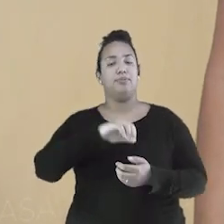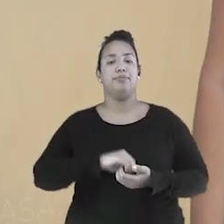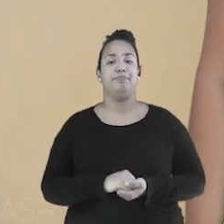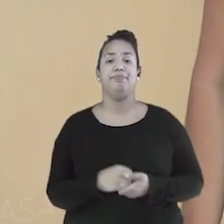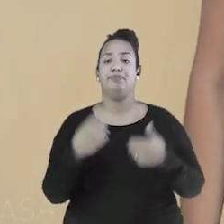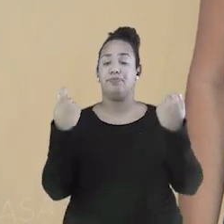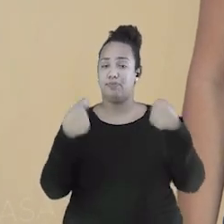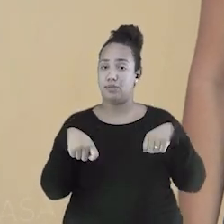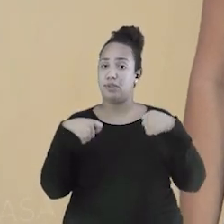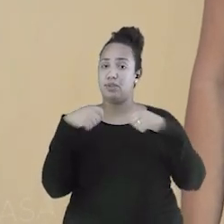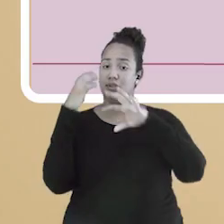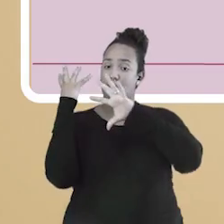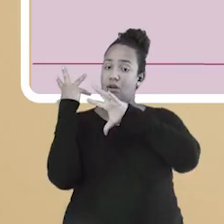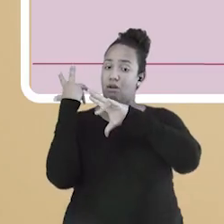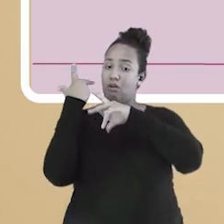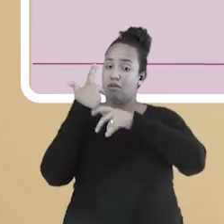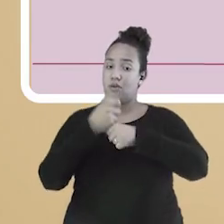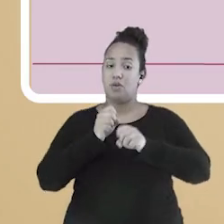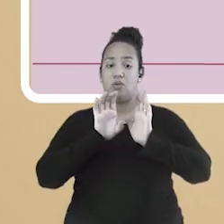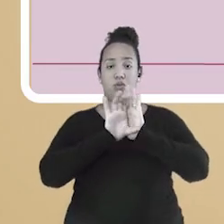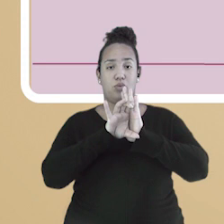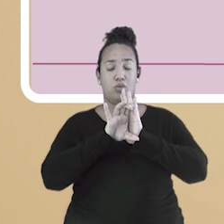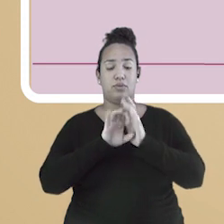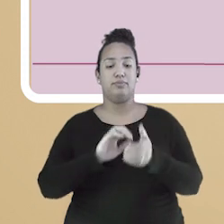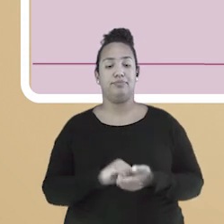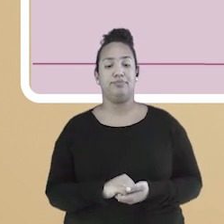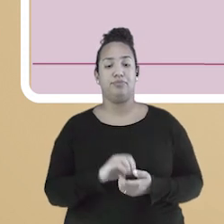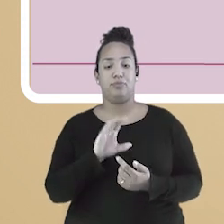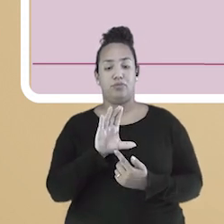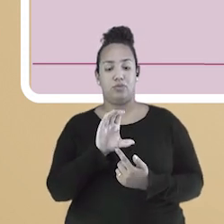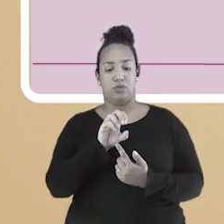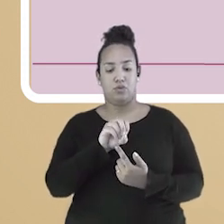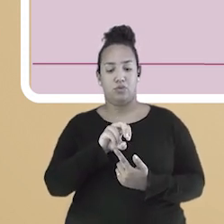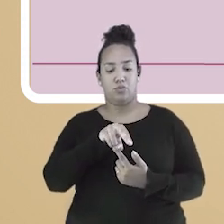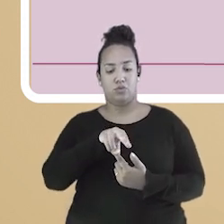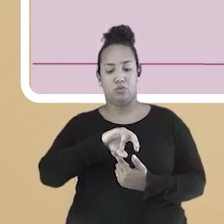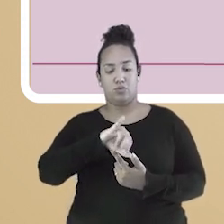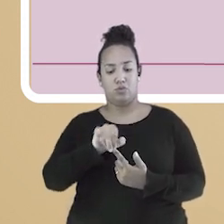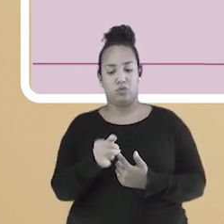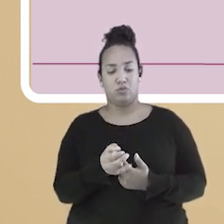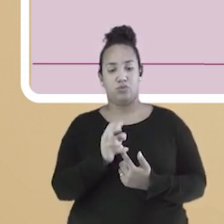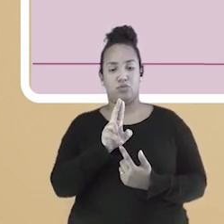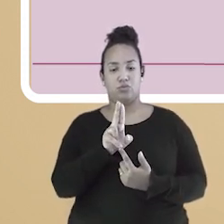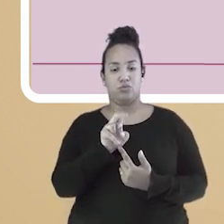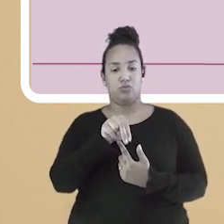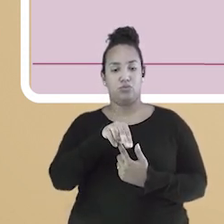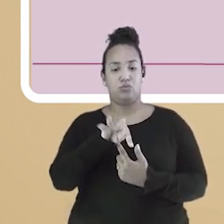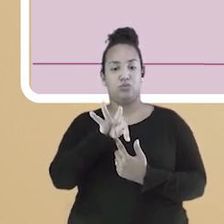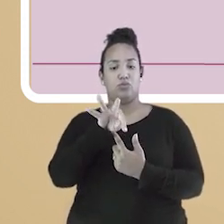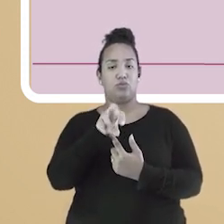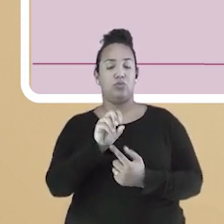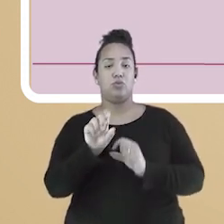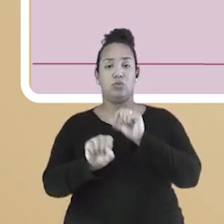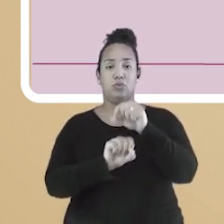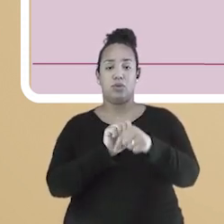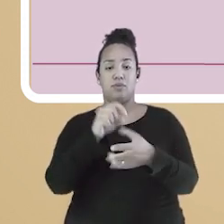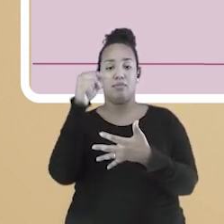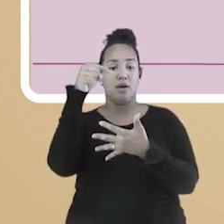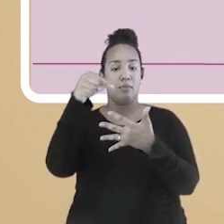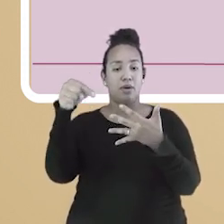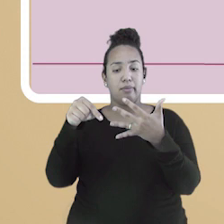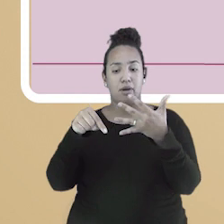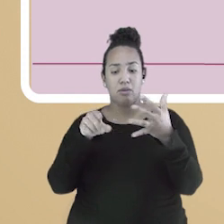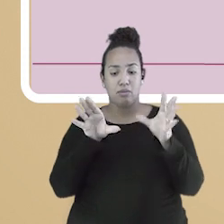relembrar alguns conceitos. Conjunto é a reunião de elementos com características em comum. Os